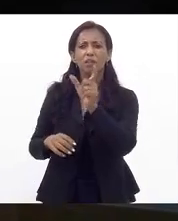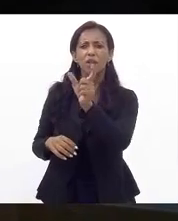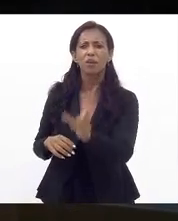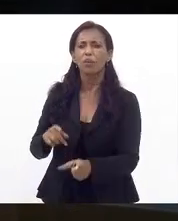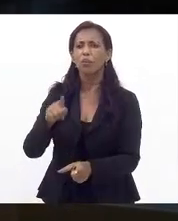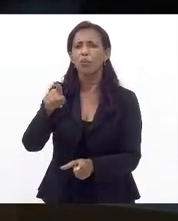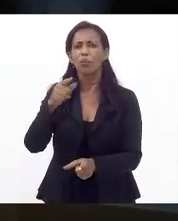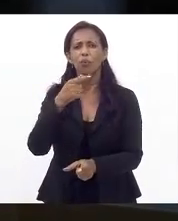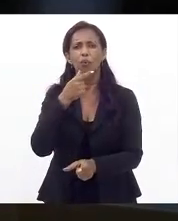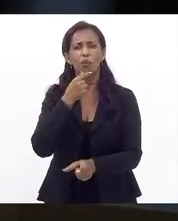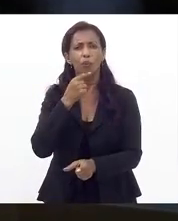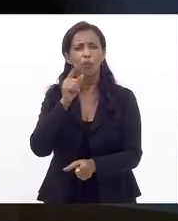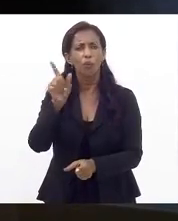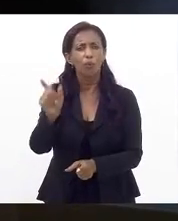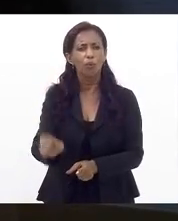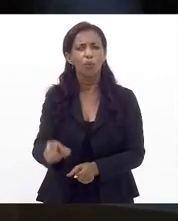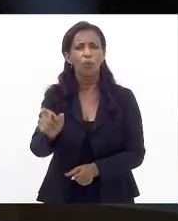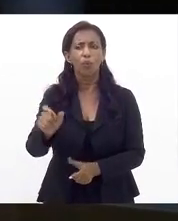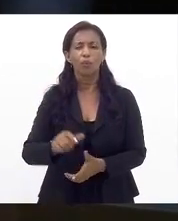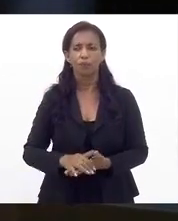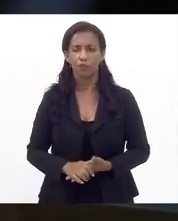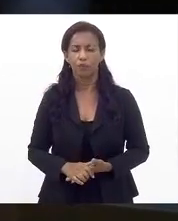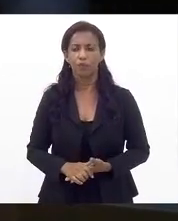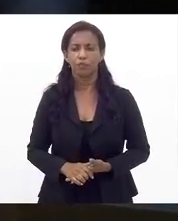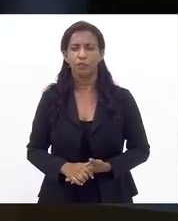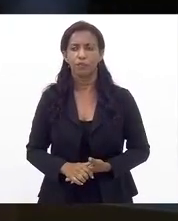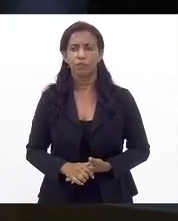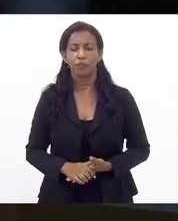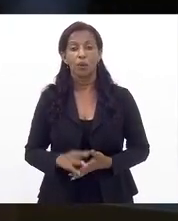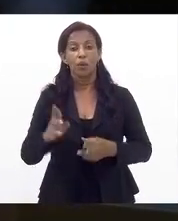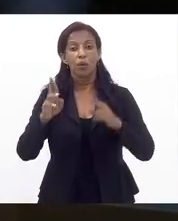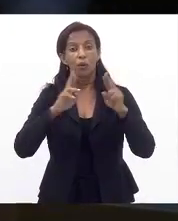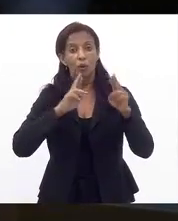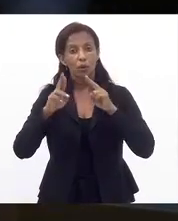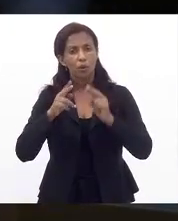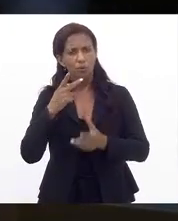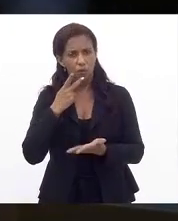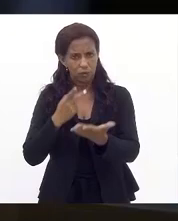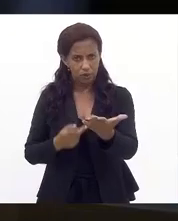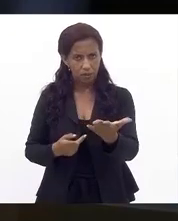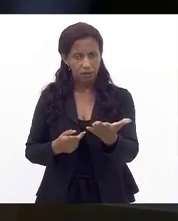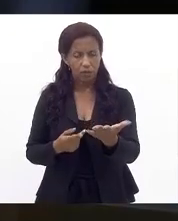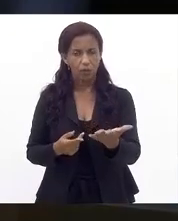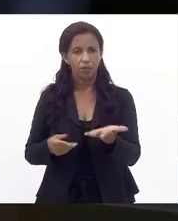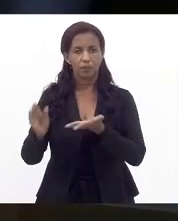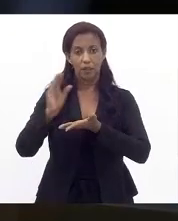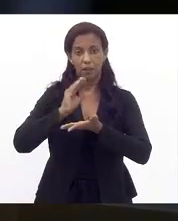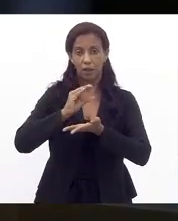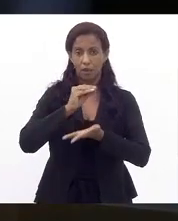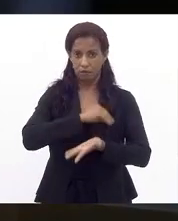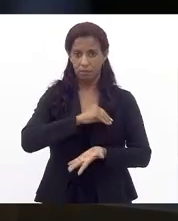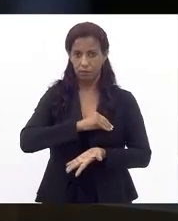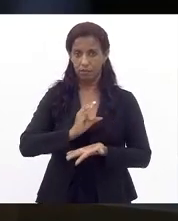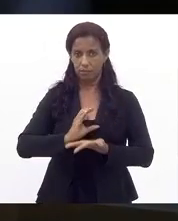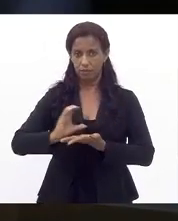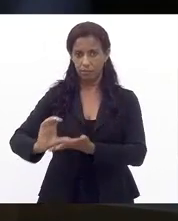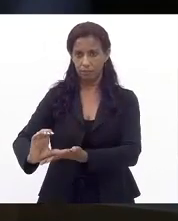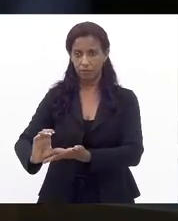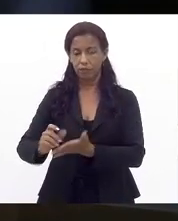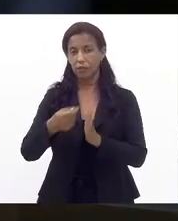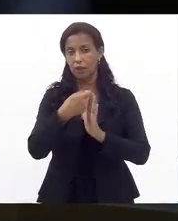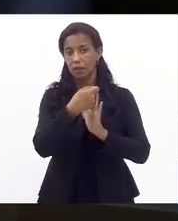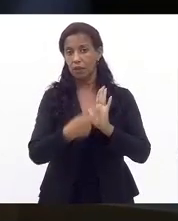cadê ele a praia Olha só com relação ao que você falou da remuneração tá